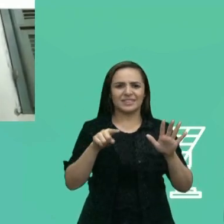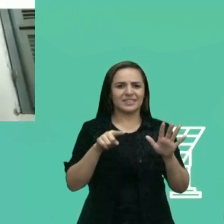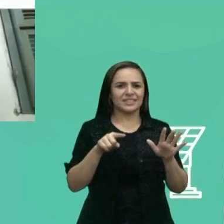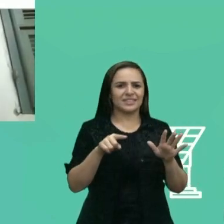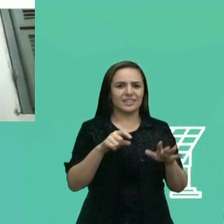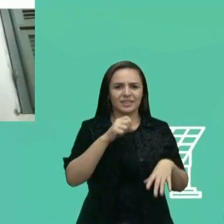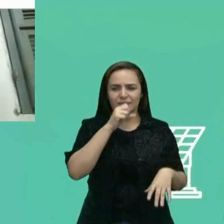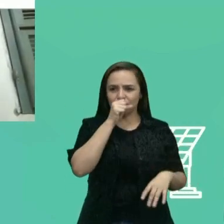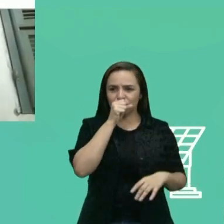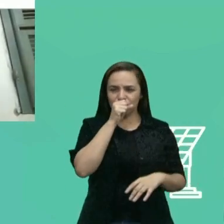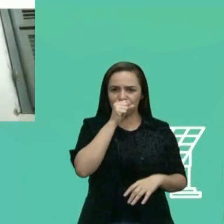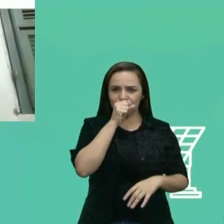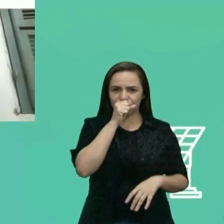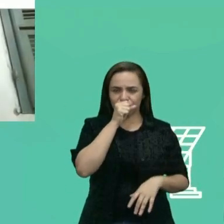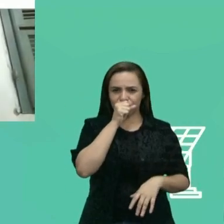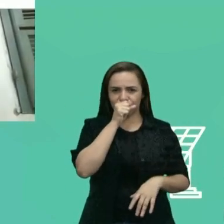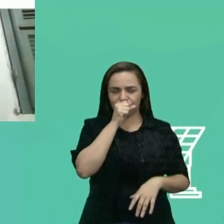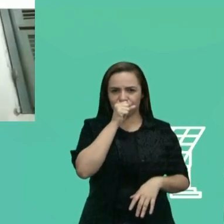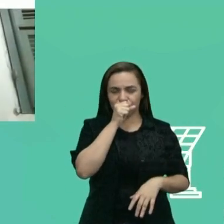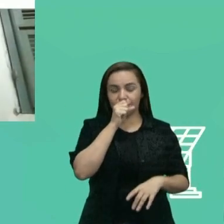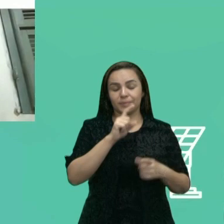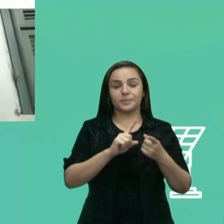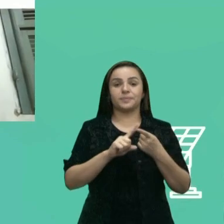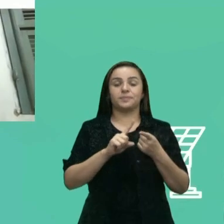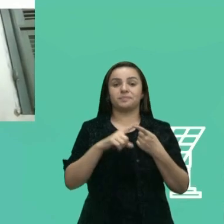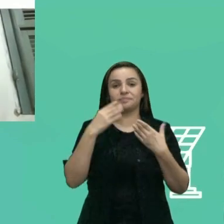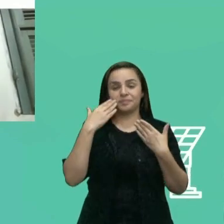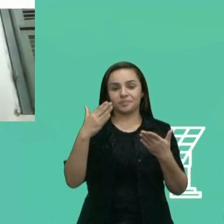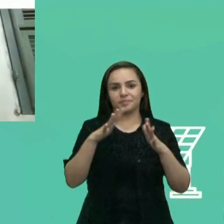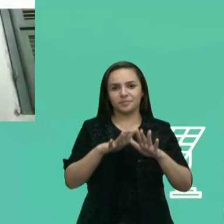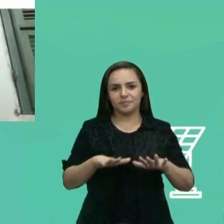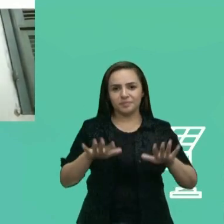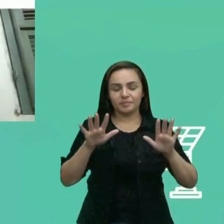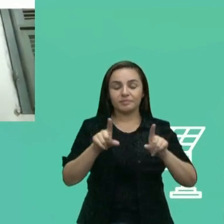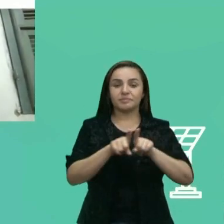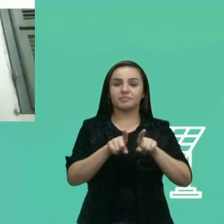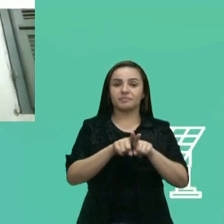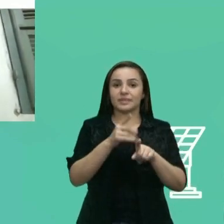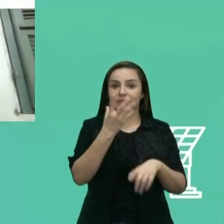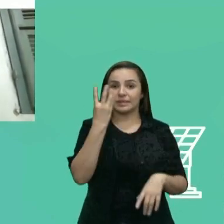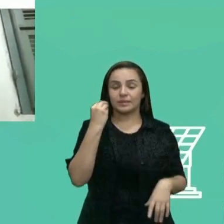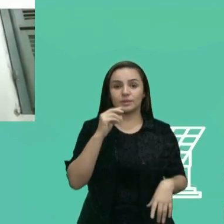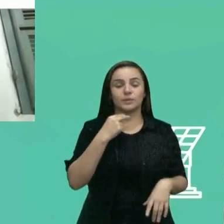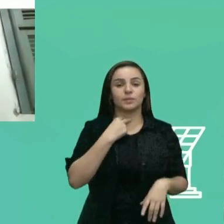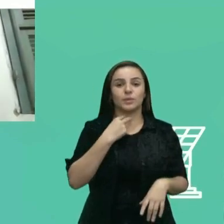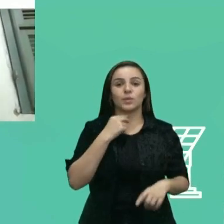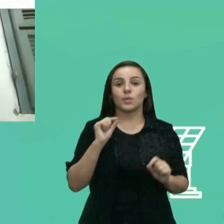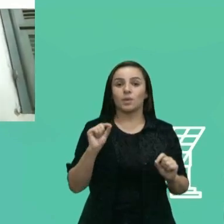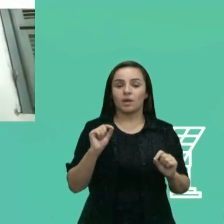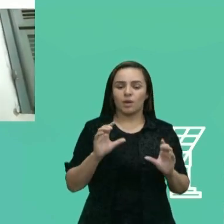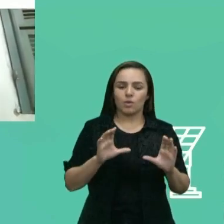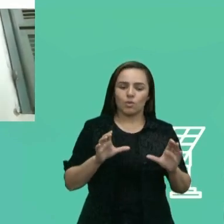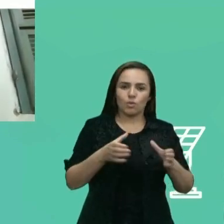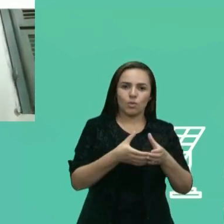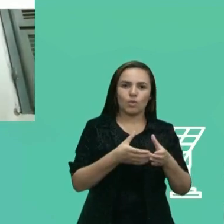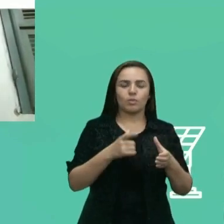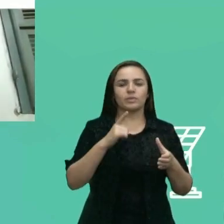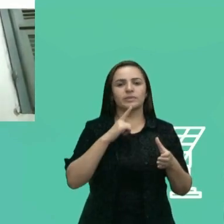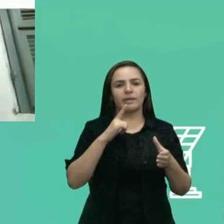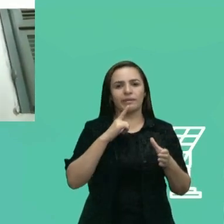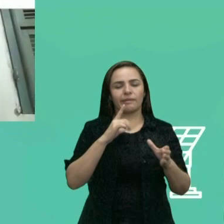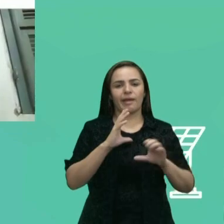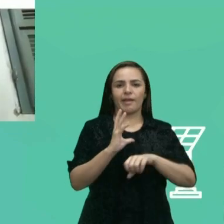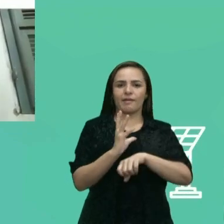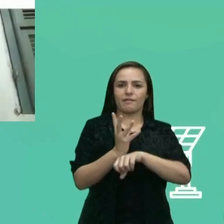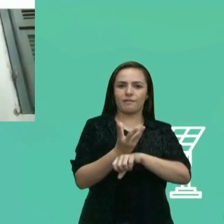conversão energética e emissões atmosféricas, e ainda, não podemos esquecer de toda a equipe por trás do evento, FX Summit.